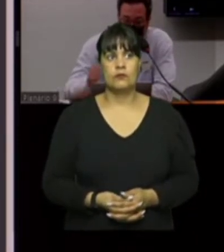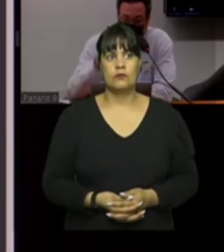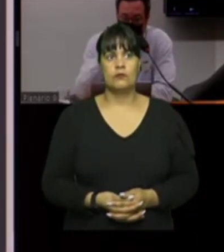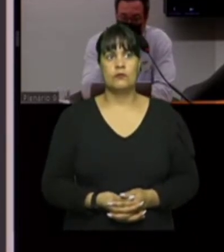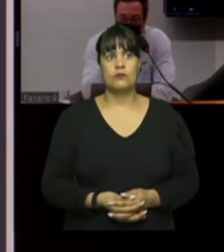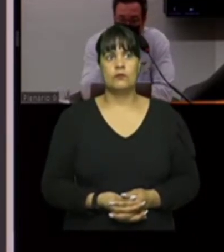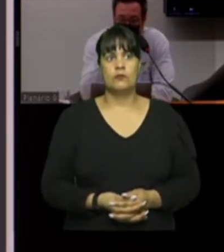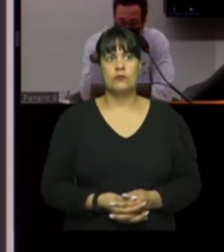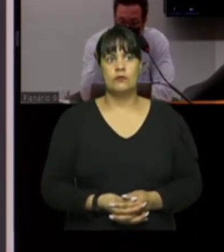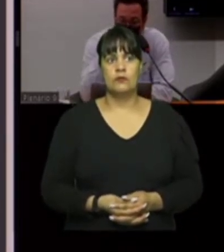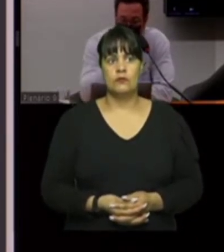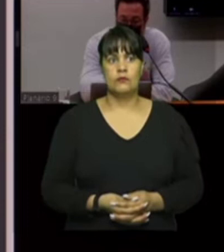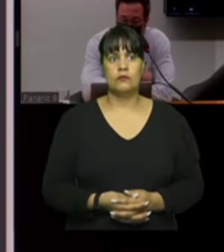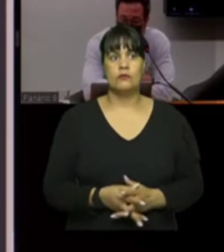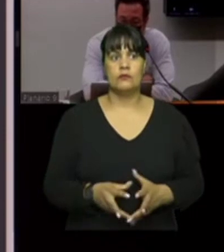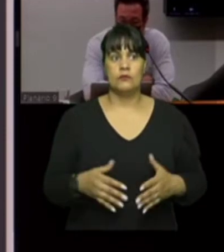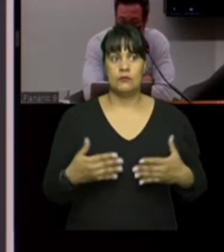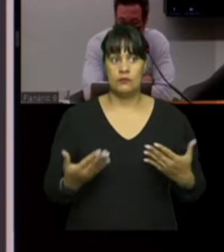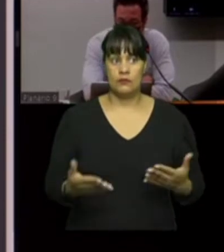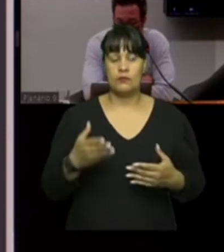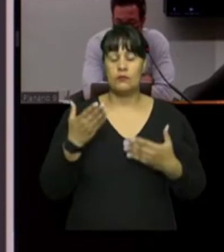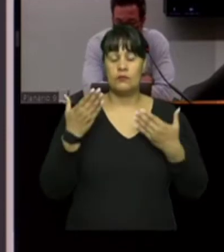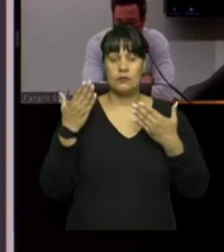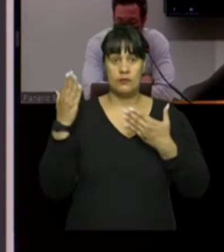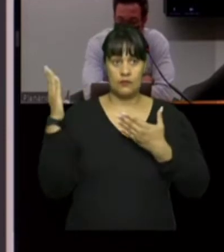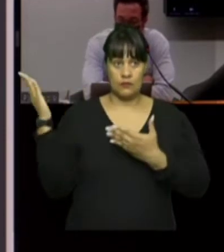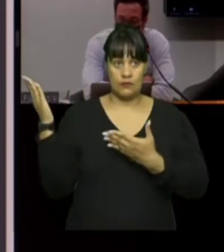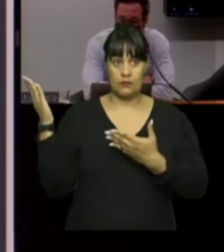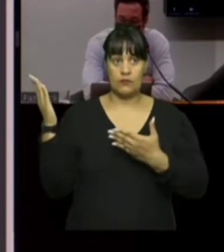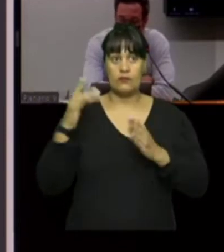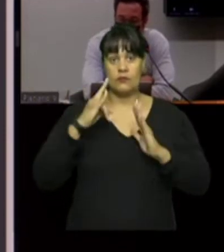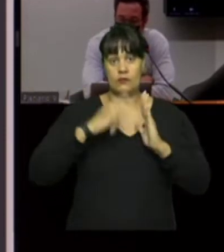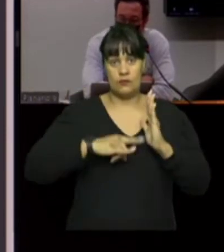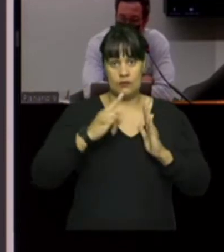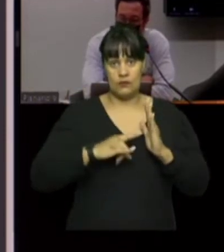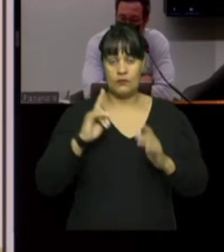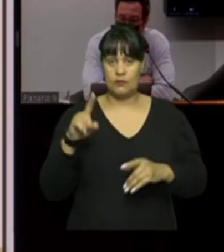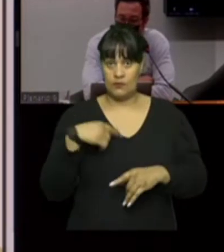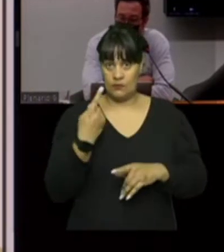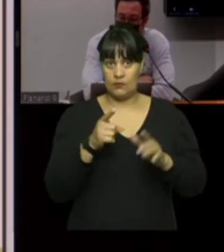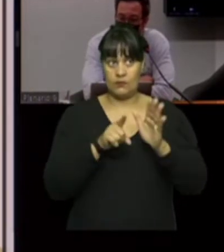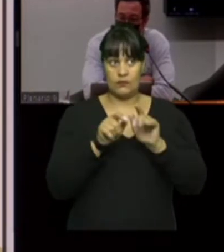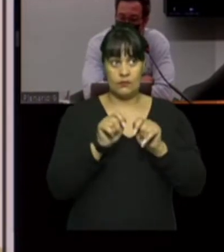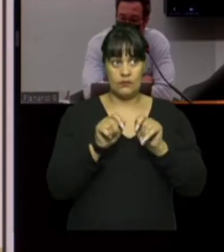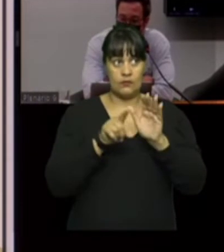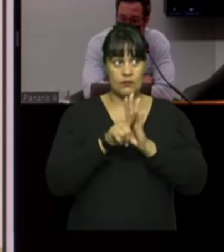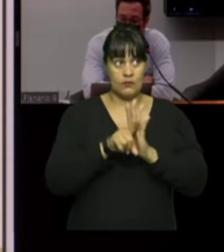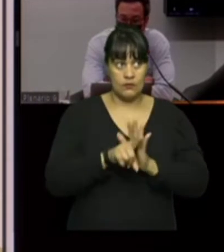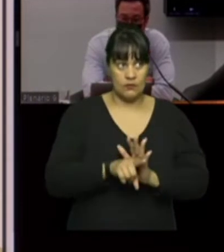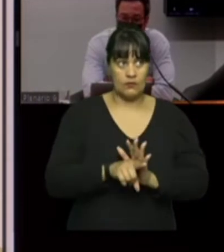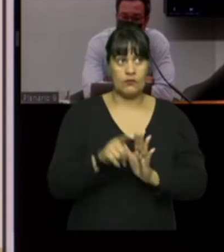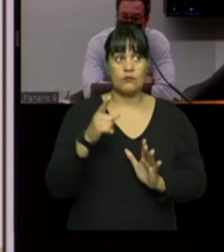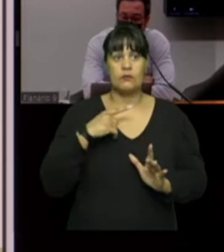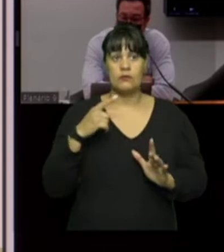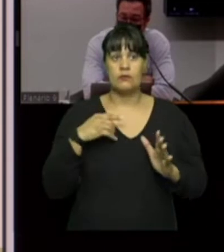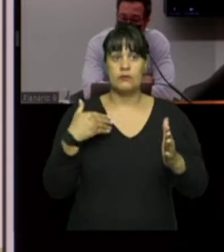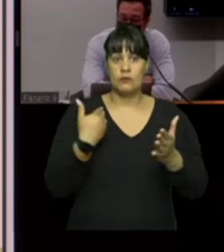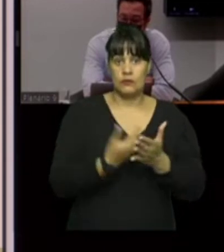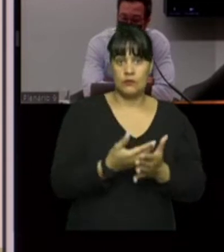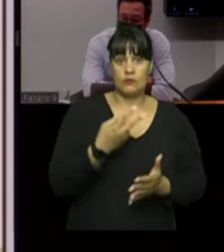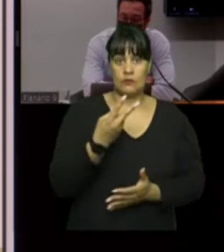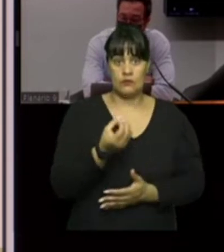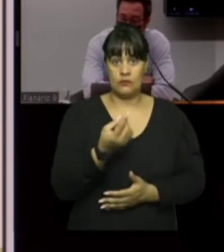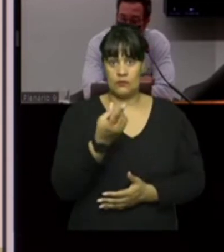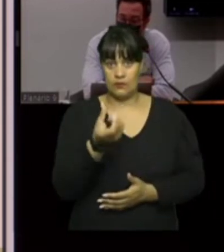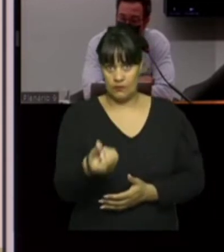Então, no painel, que é esse documento, essa pesquisa que a gente fez, ele revela que desde 2016, diante da queda do financiamento